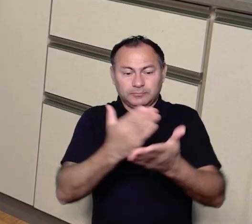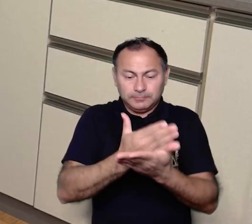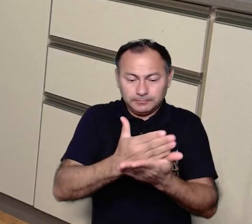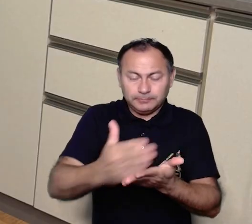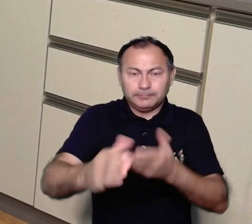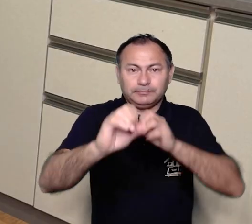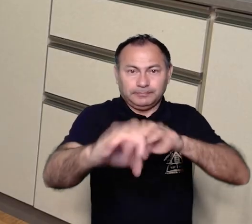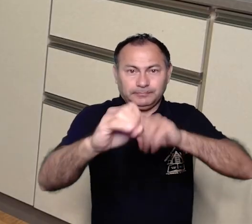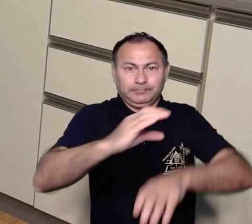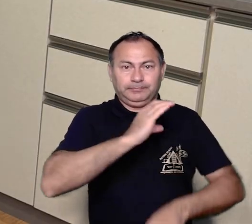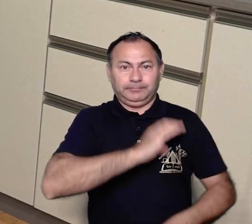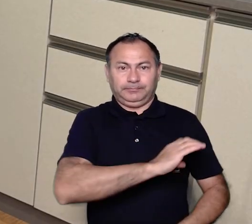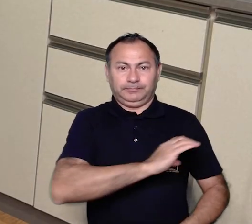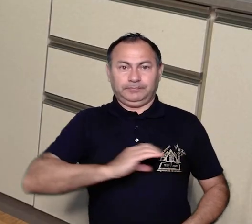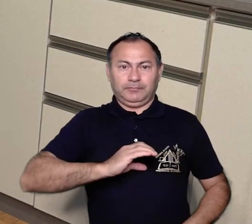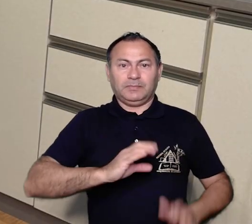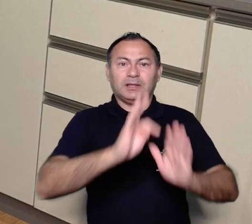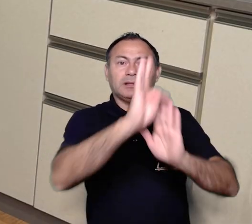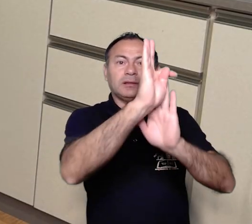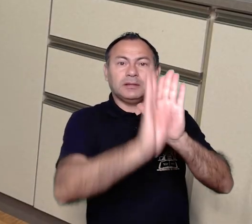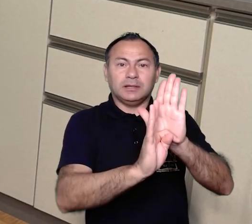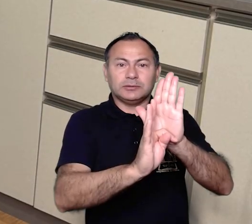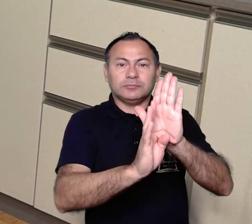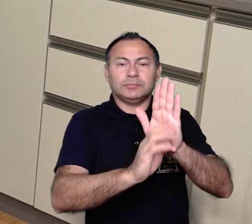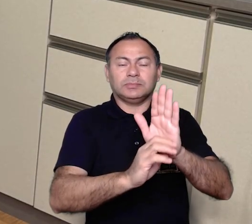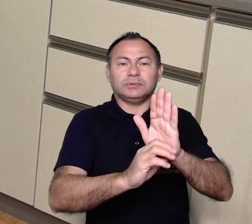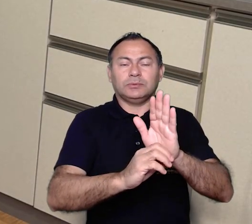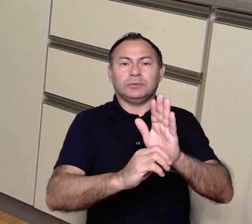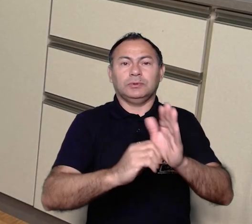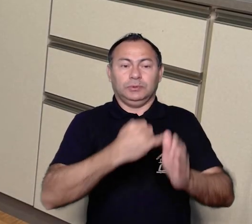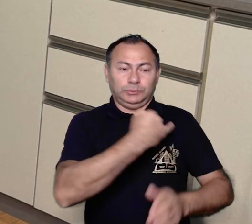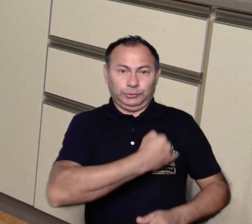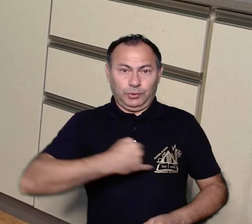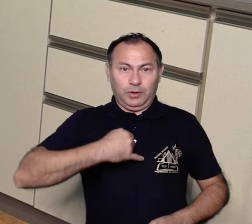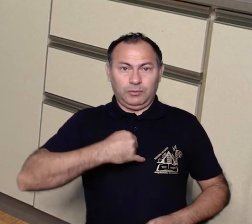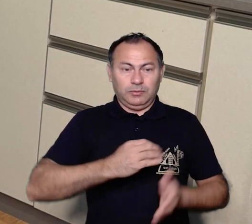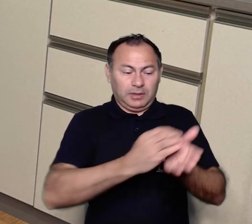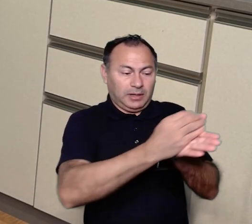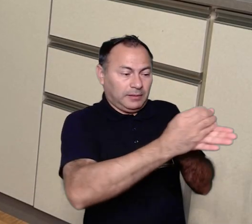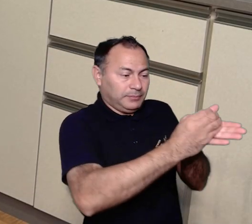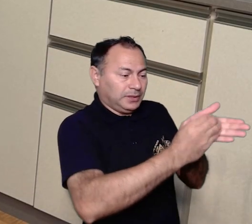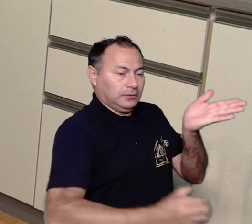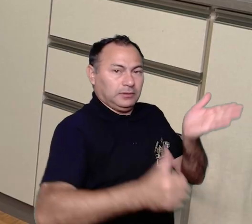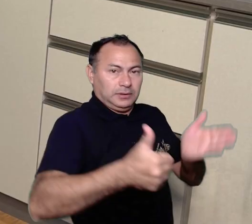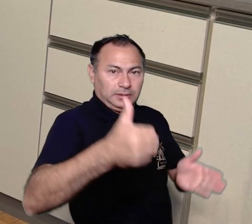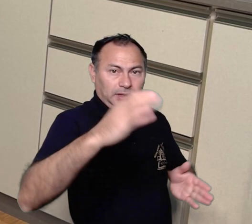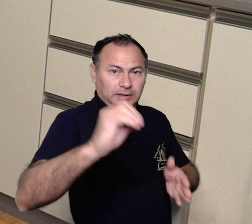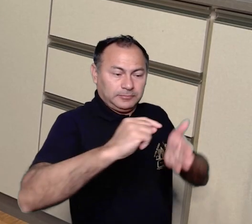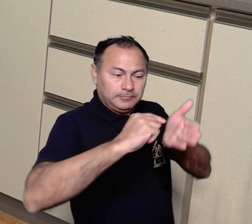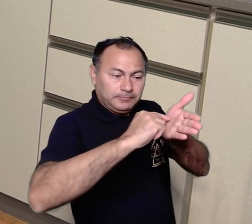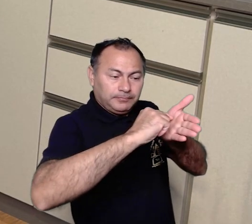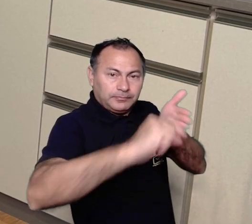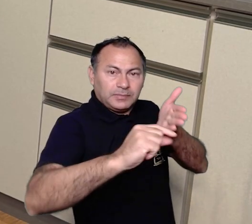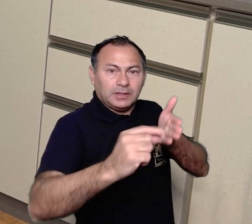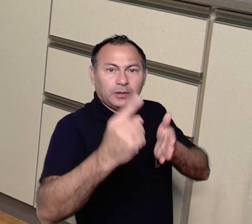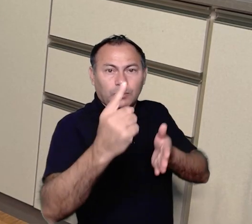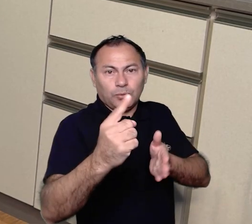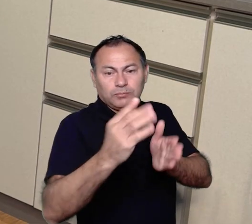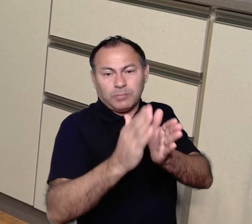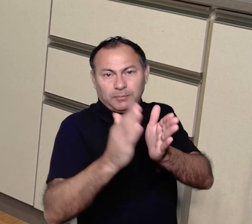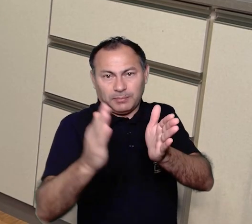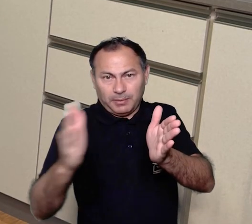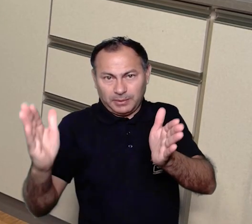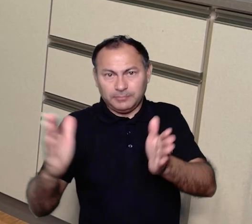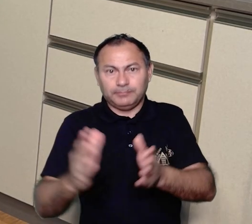essa catequese com o texto de São João, capítulo 10, versos 1